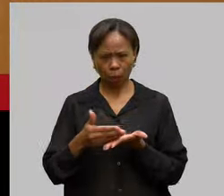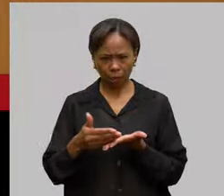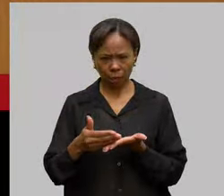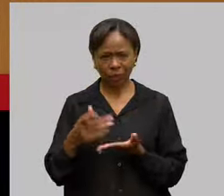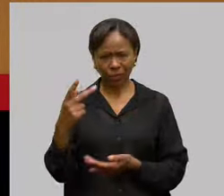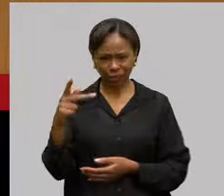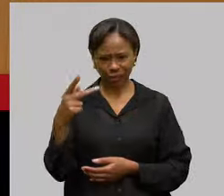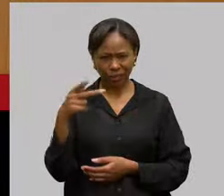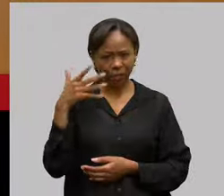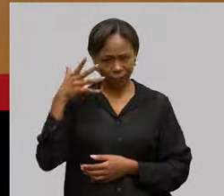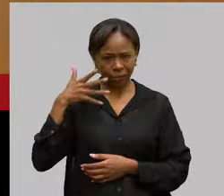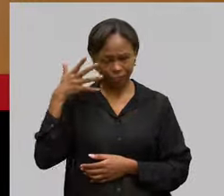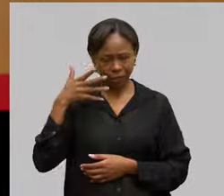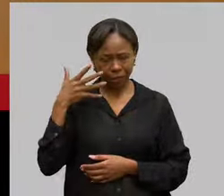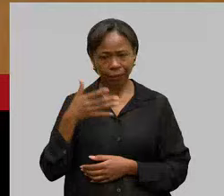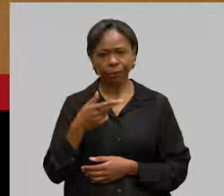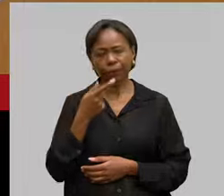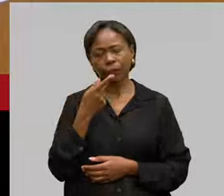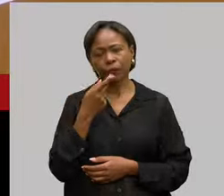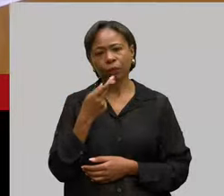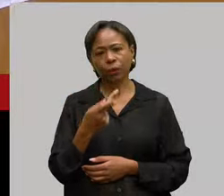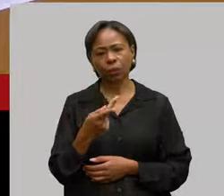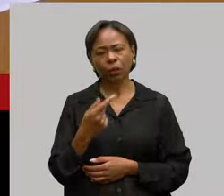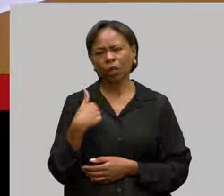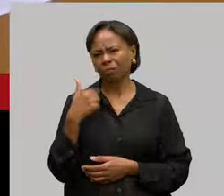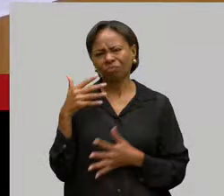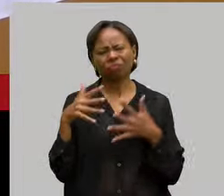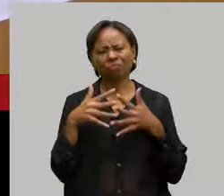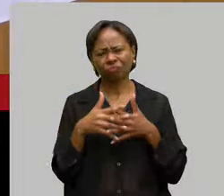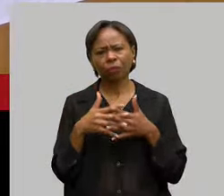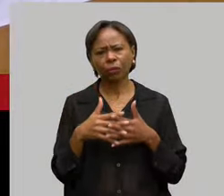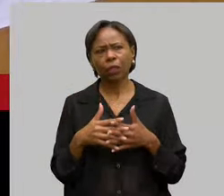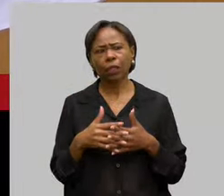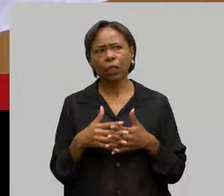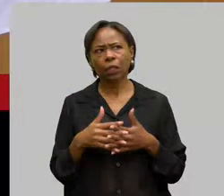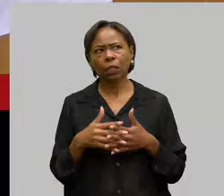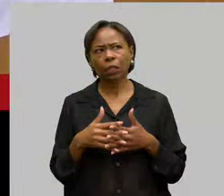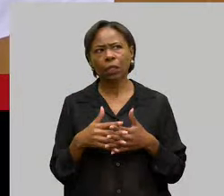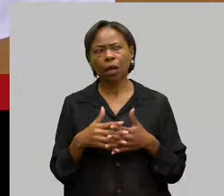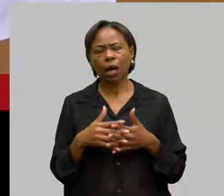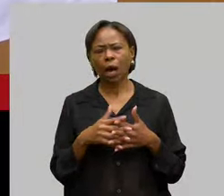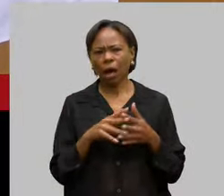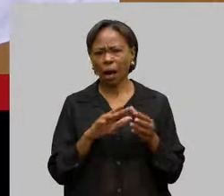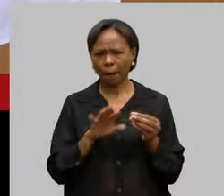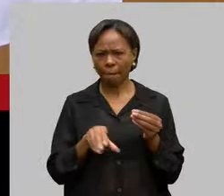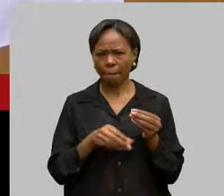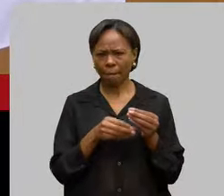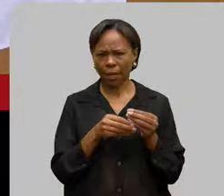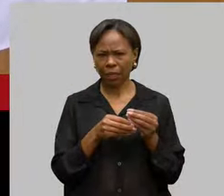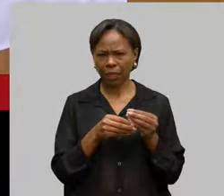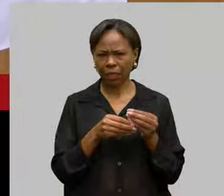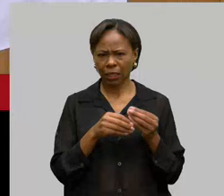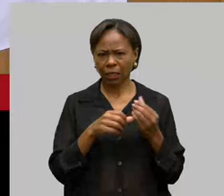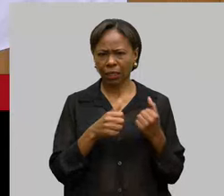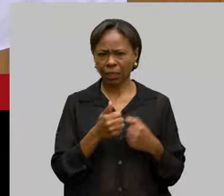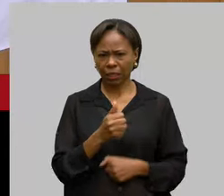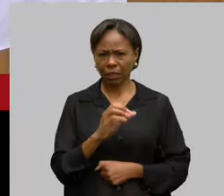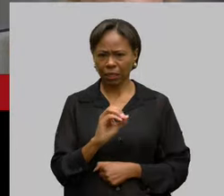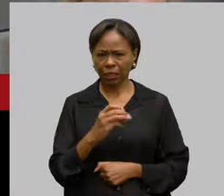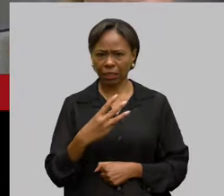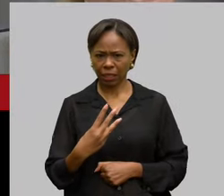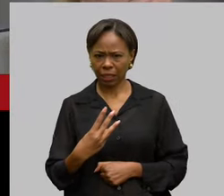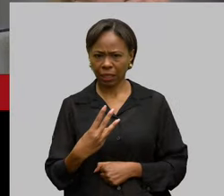senhor o senhor disse que eu não entendi bem se foi a a emenda 103 que trouxe